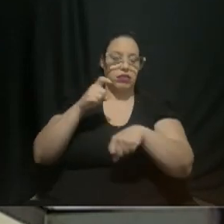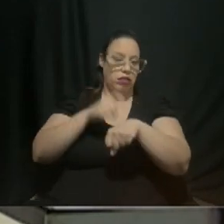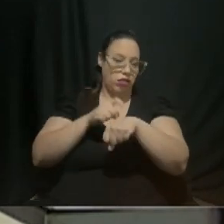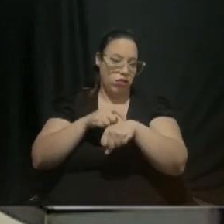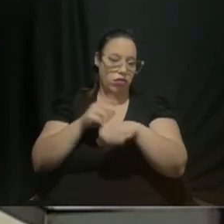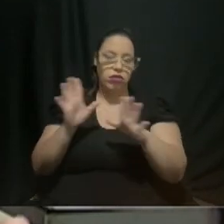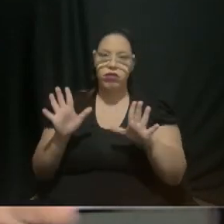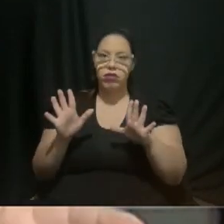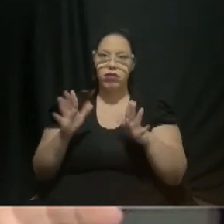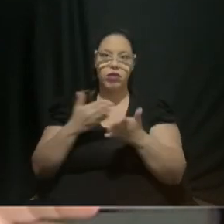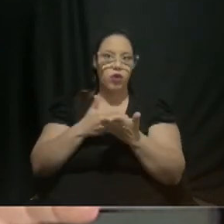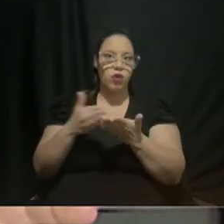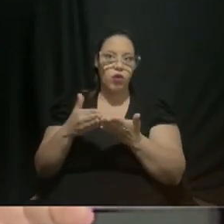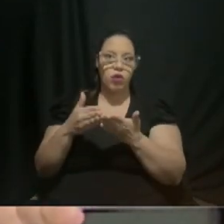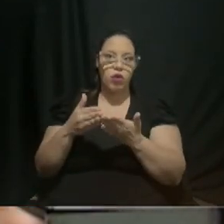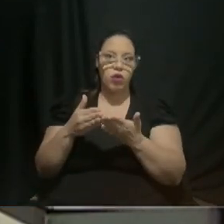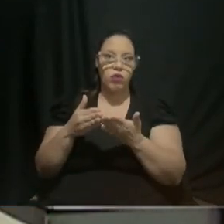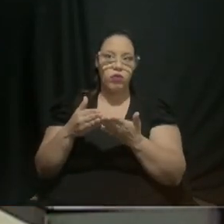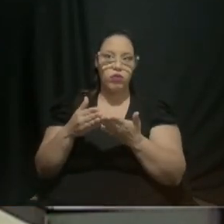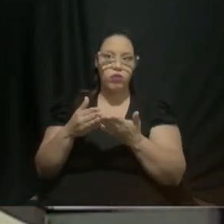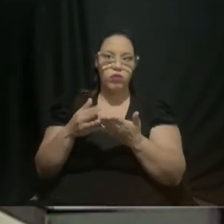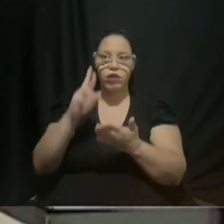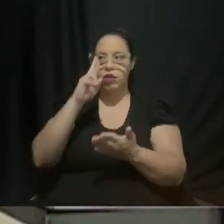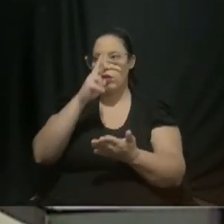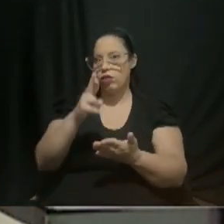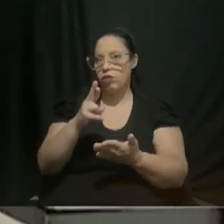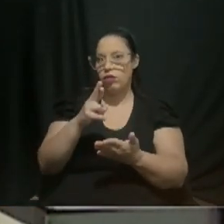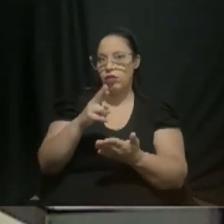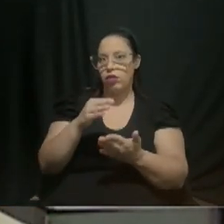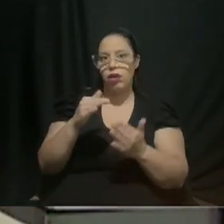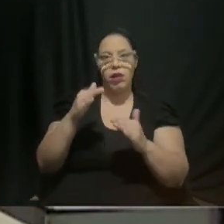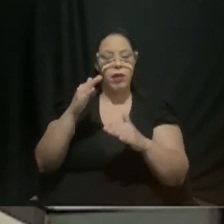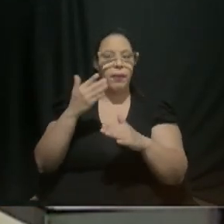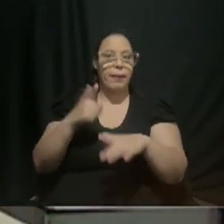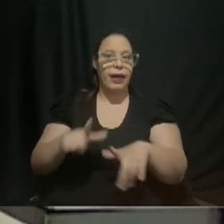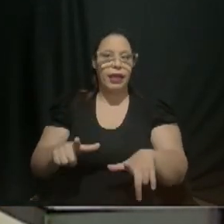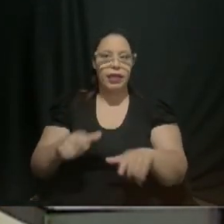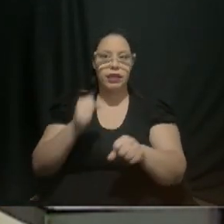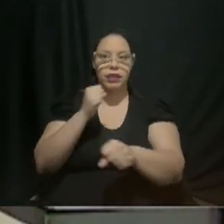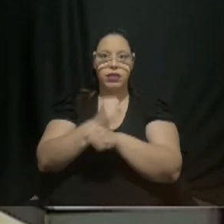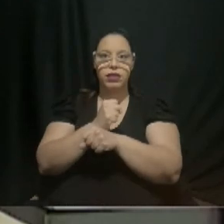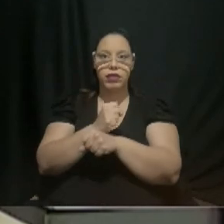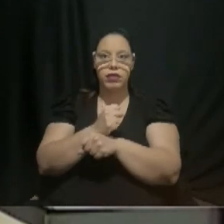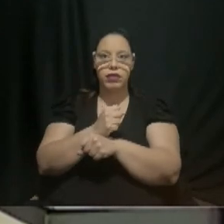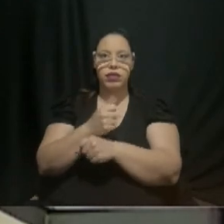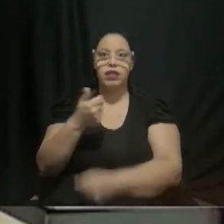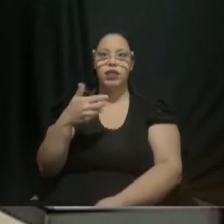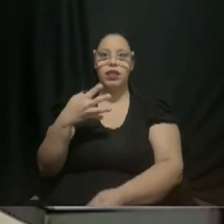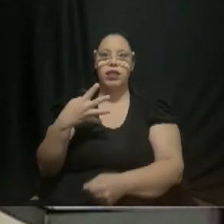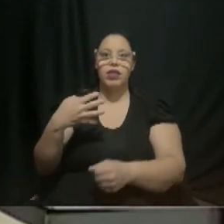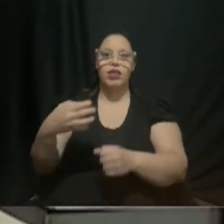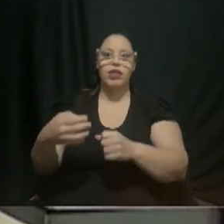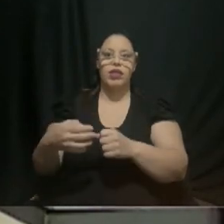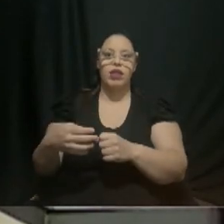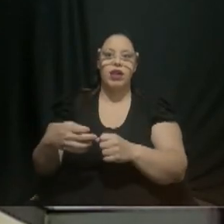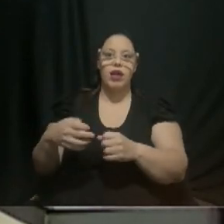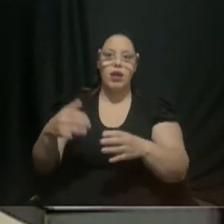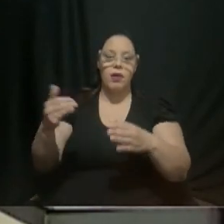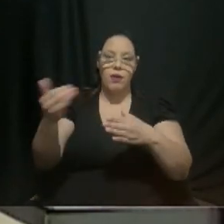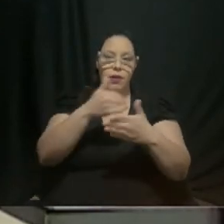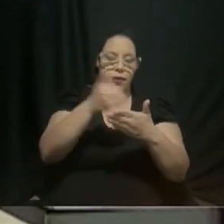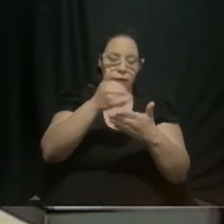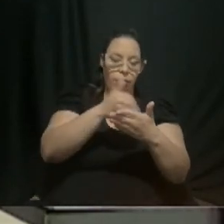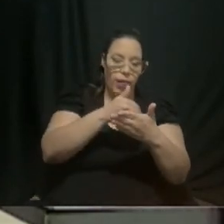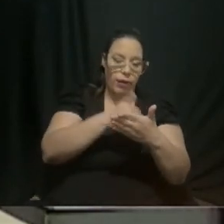11 horas, 2 horas você parava ali. Quando parava 2 horas, menino do céu. Aí já começa a lavar aqueles pratos aí abastecendo, né? E